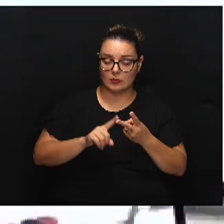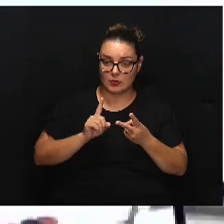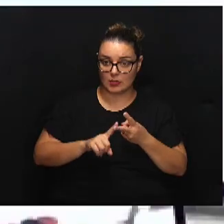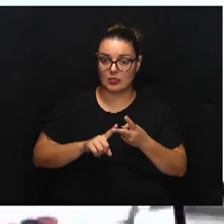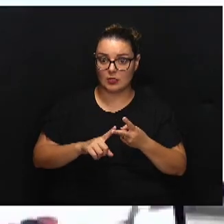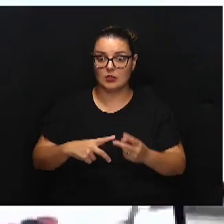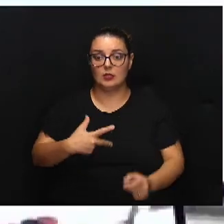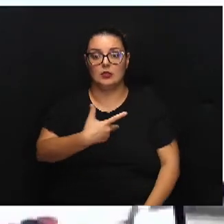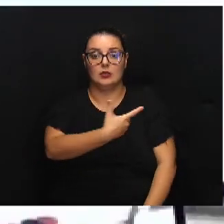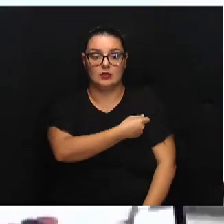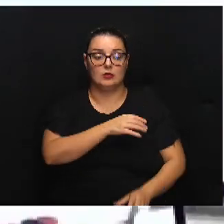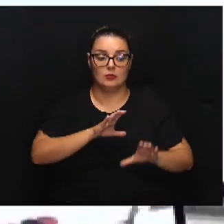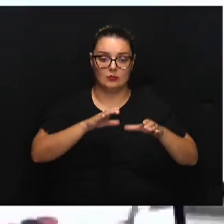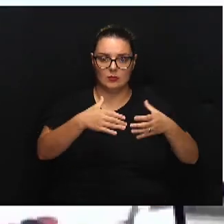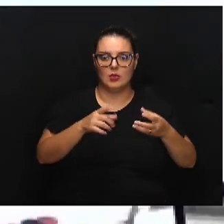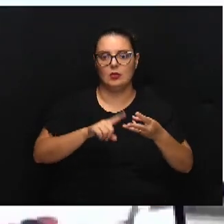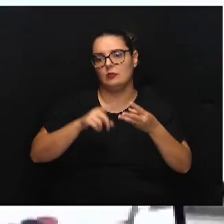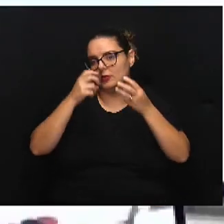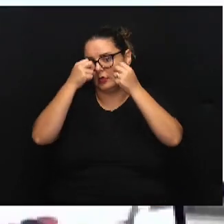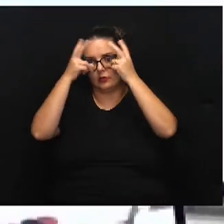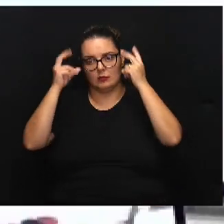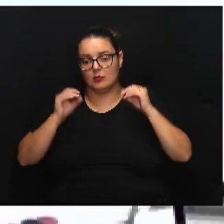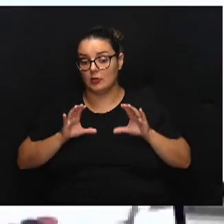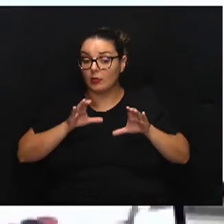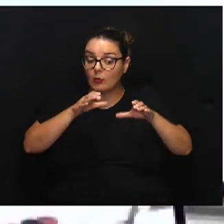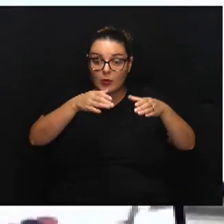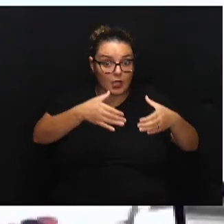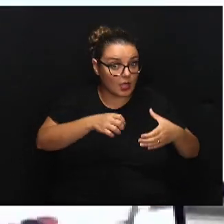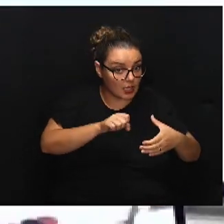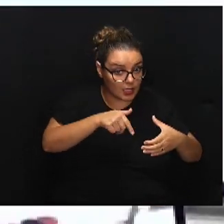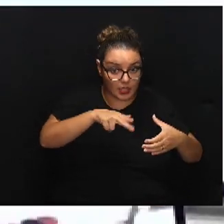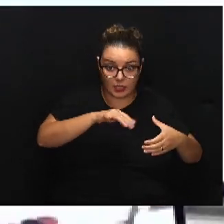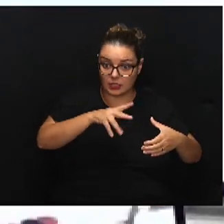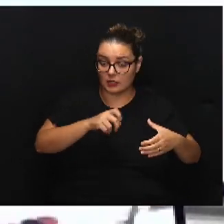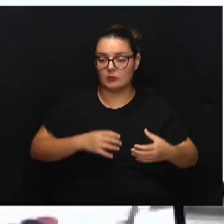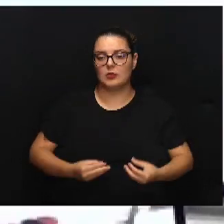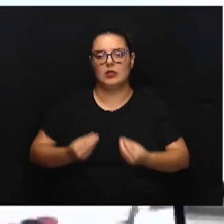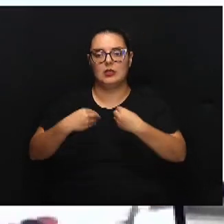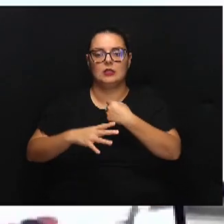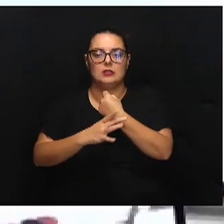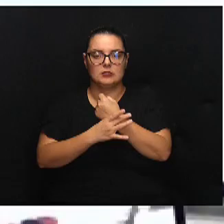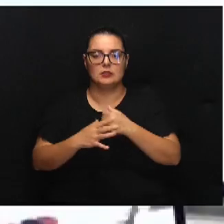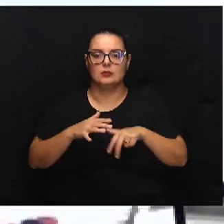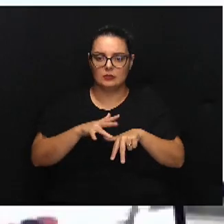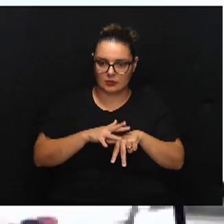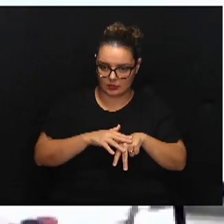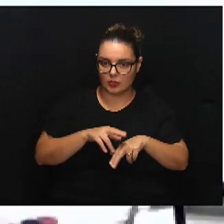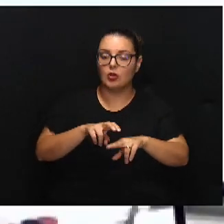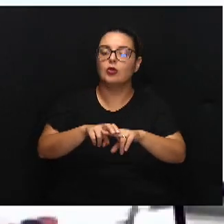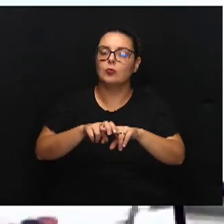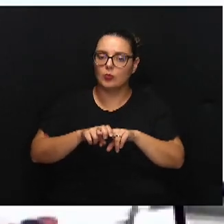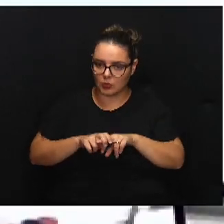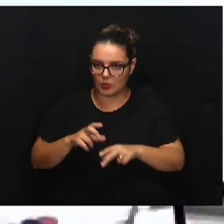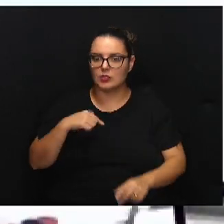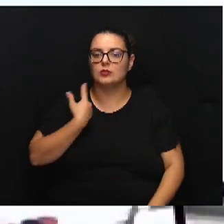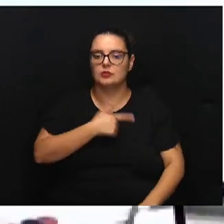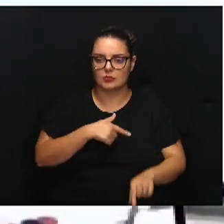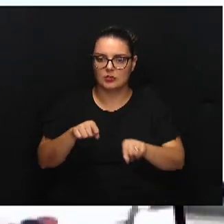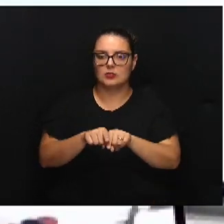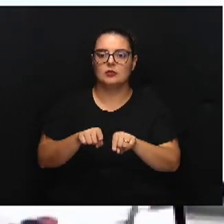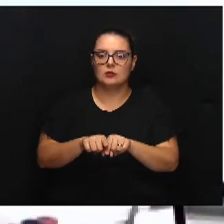tenha uma equipe, e uma equipe que dê segurança para o paciente. Então, por isso, a gente também, uma